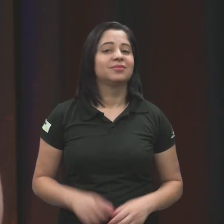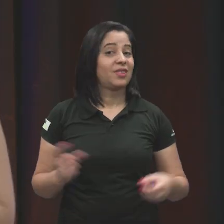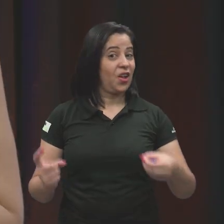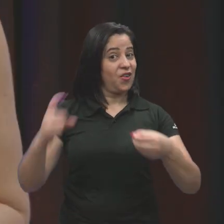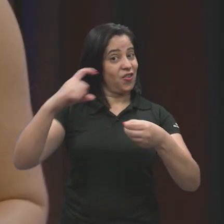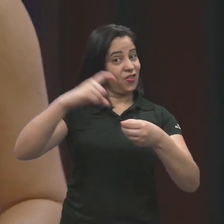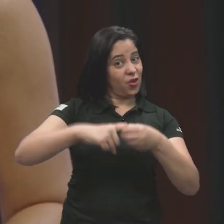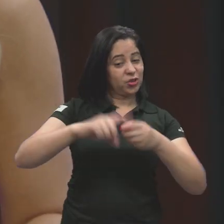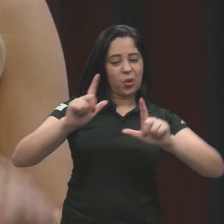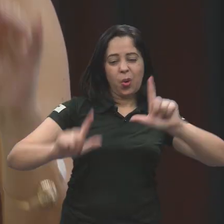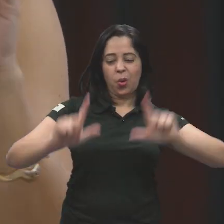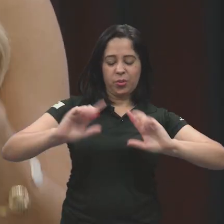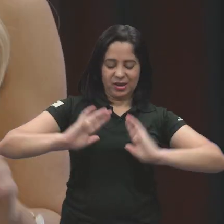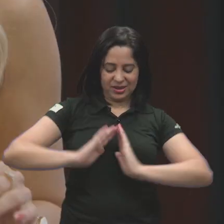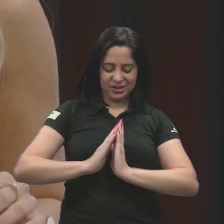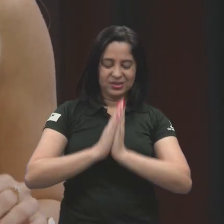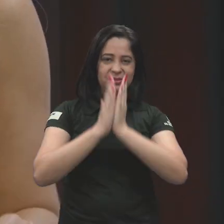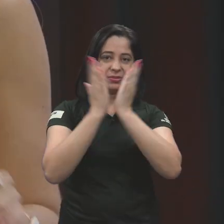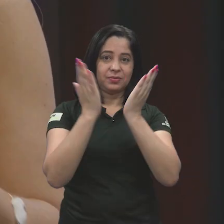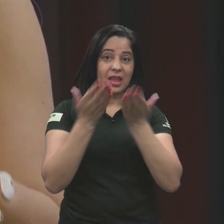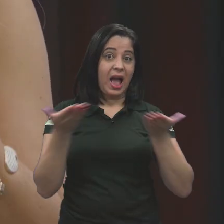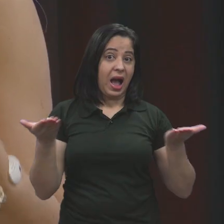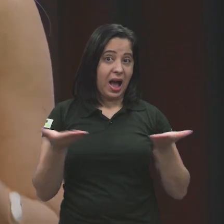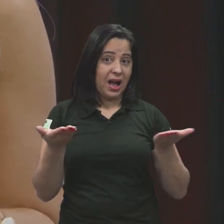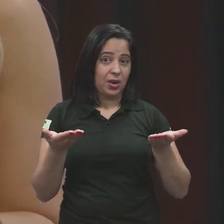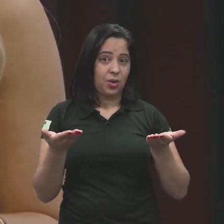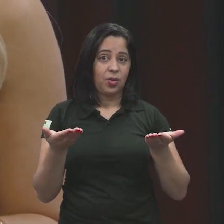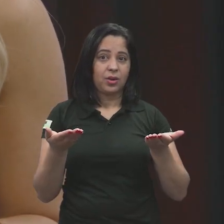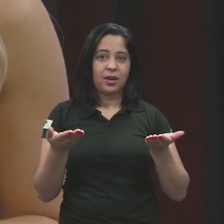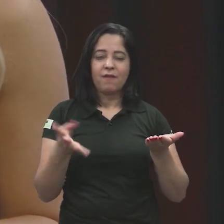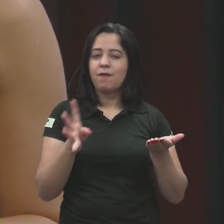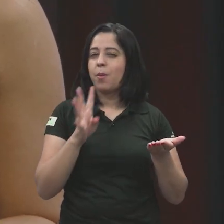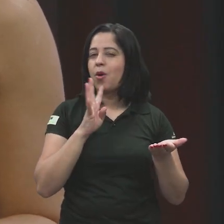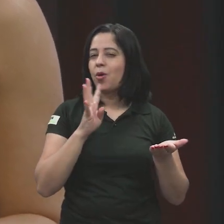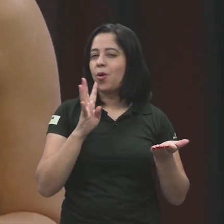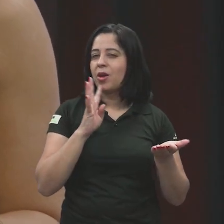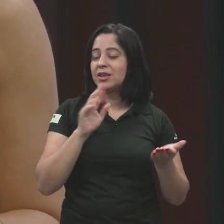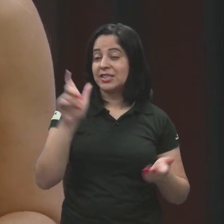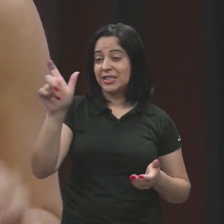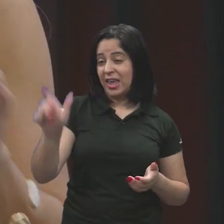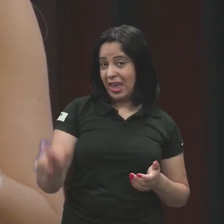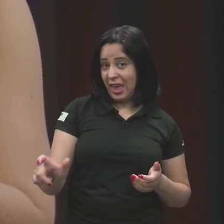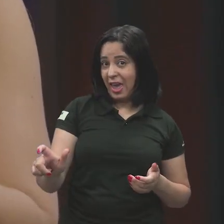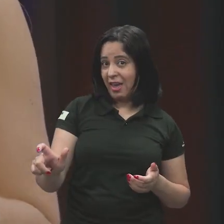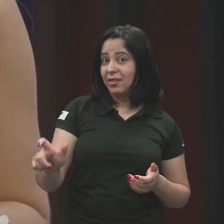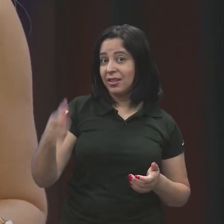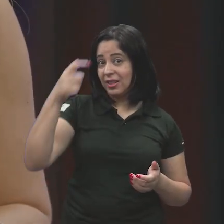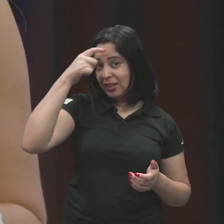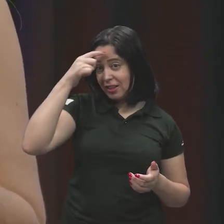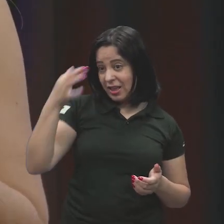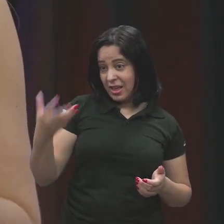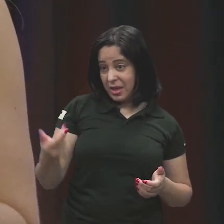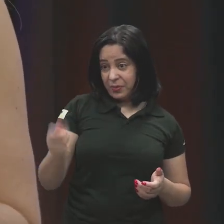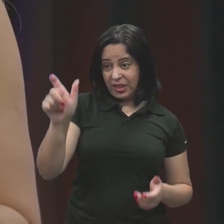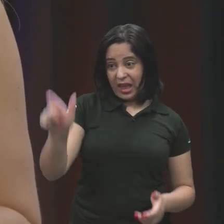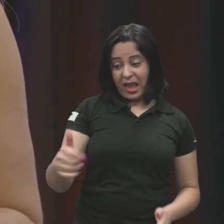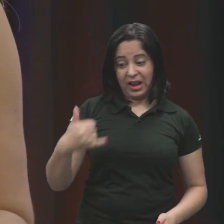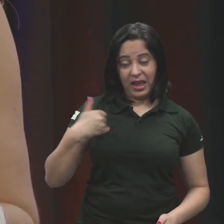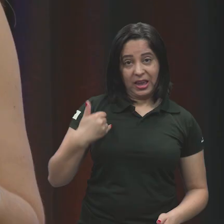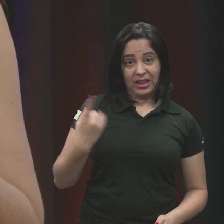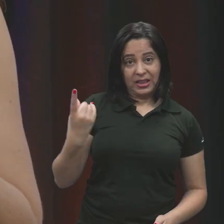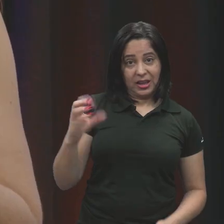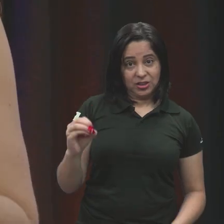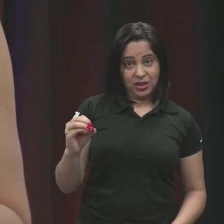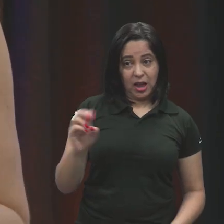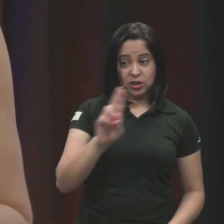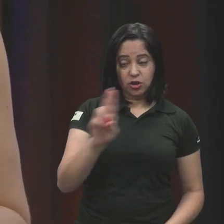De volta com o programa Inspiração, agora para conhecermos um talento nato. Flor Oliveira tem 10 anos e,